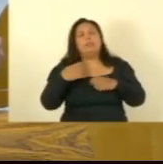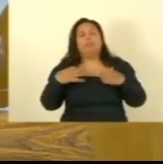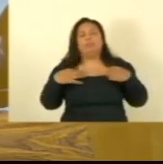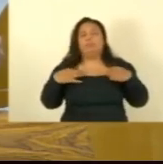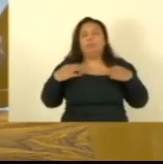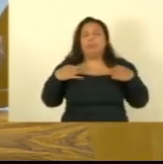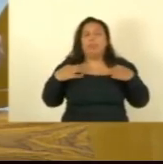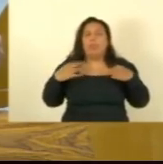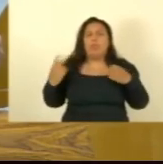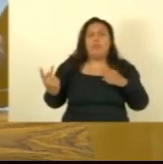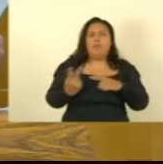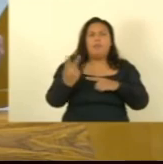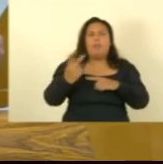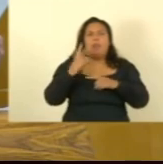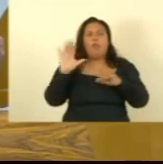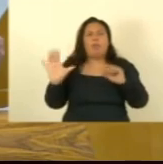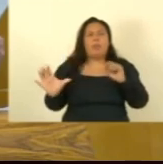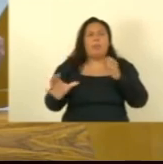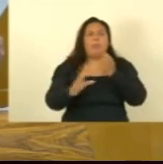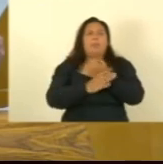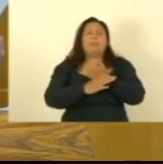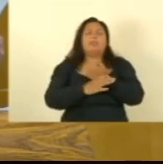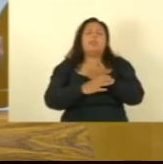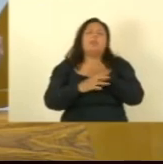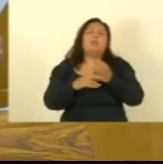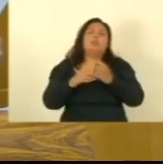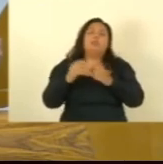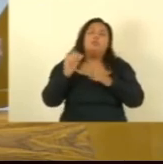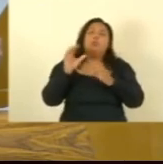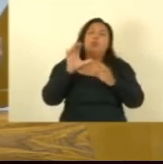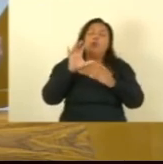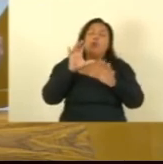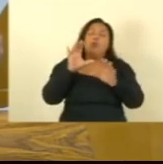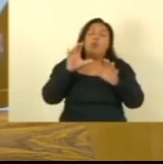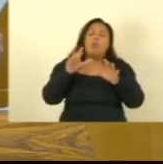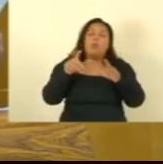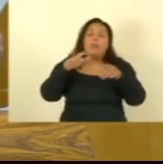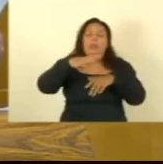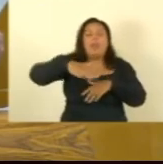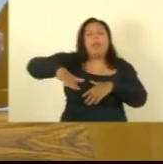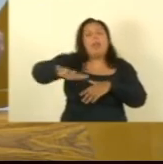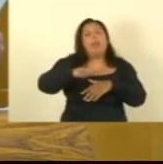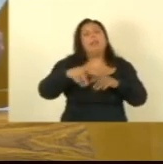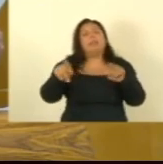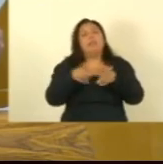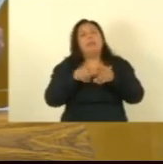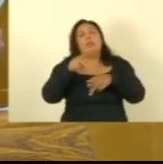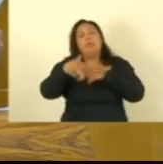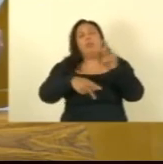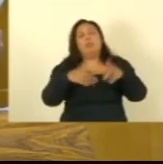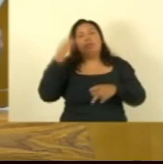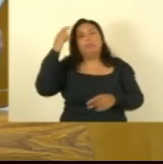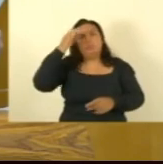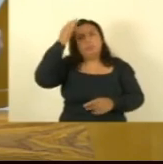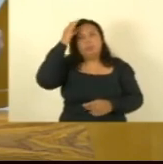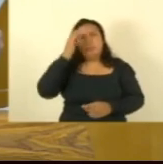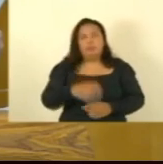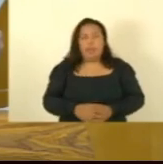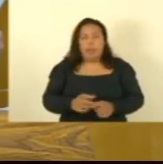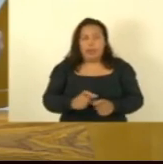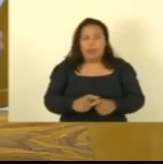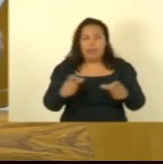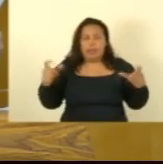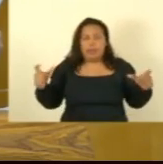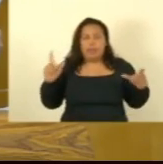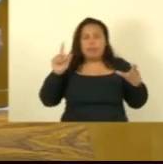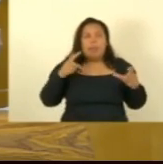seu valor na proteção da geografia e do povo espírito santense. A grandeza dela está na capacidade